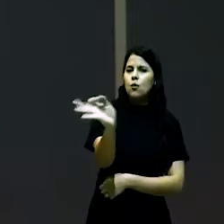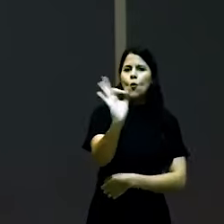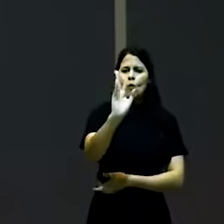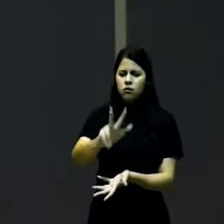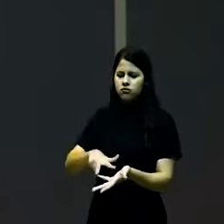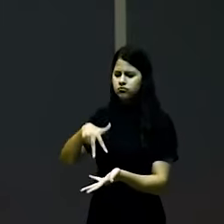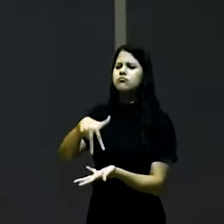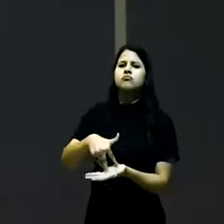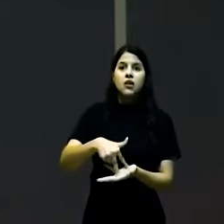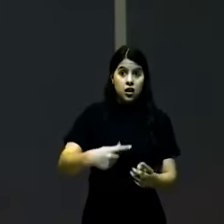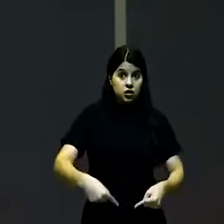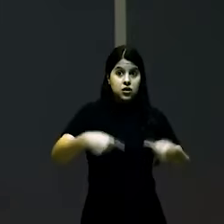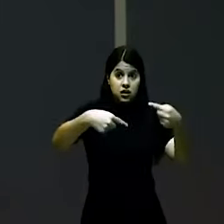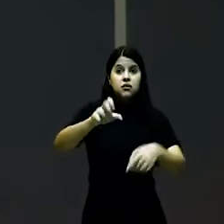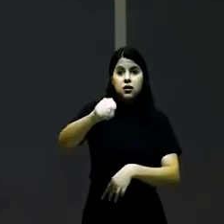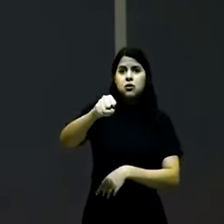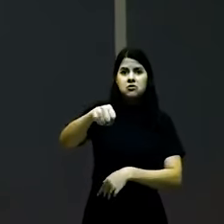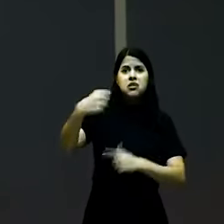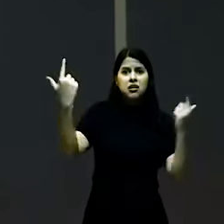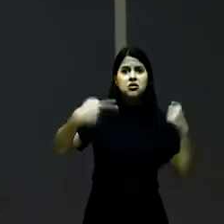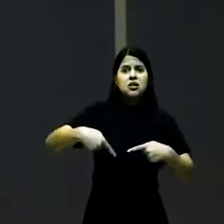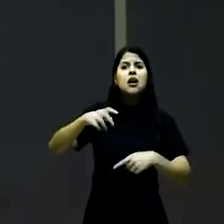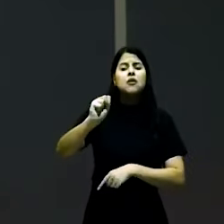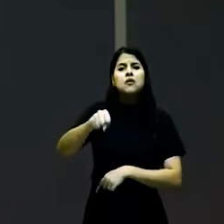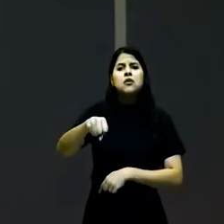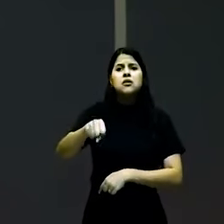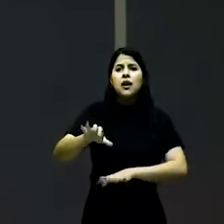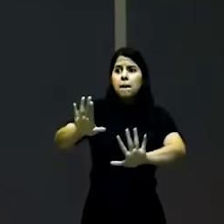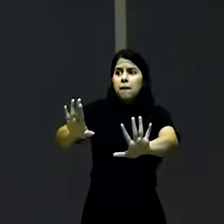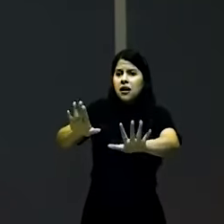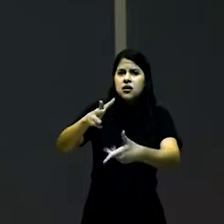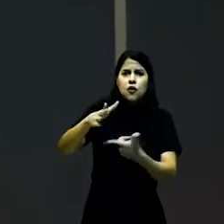desses desafios. De maneira nenhuma, não.